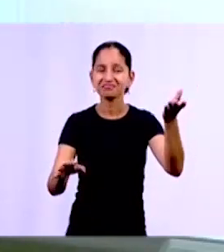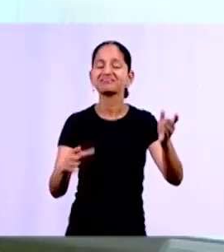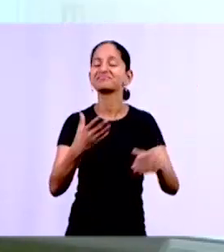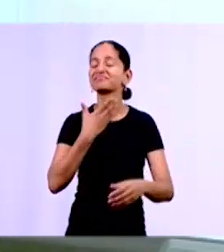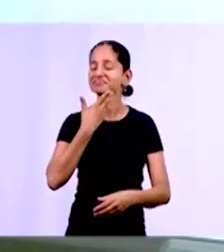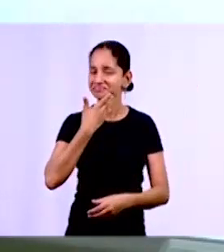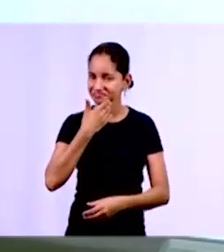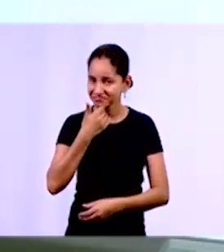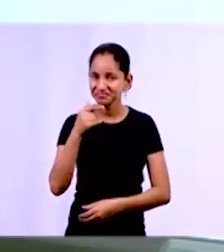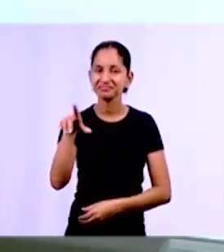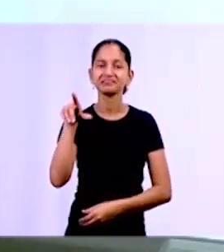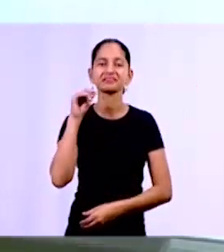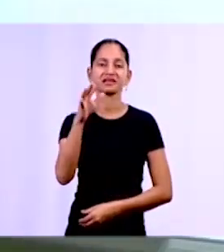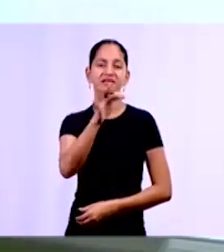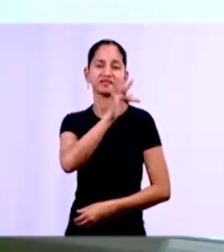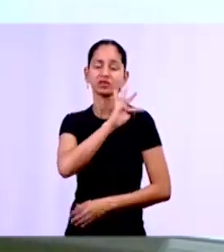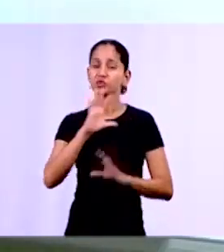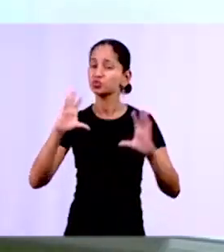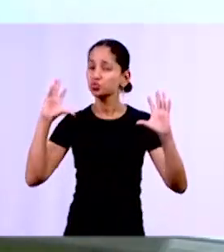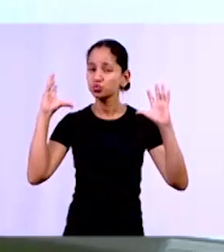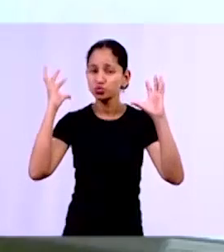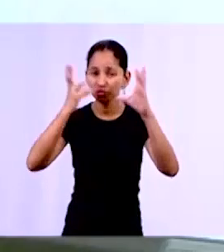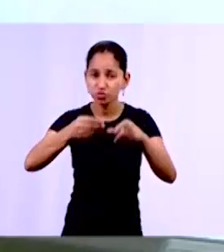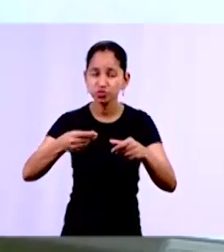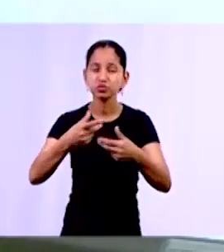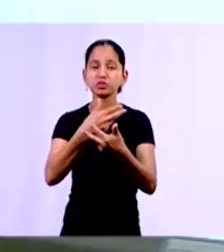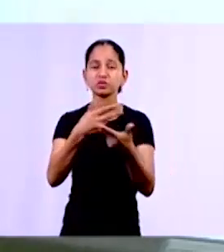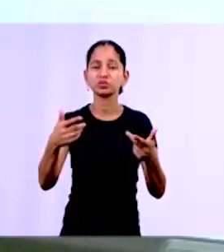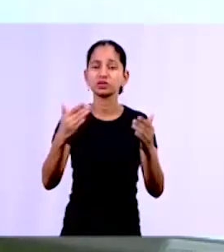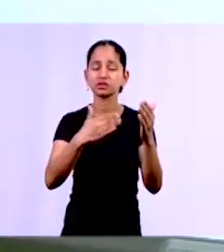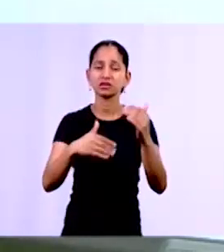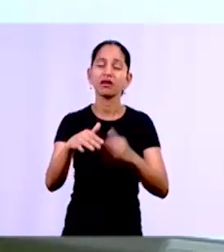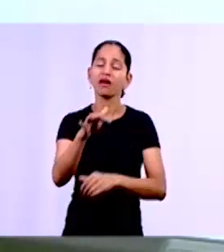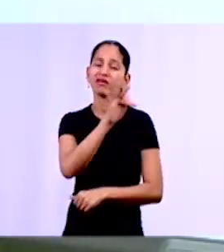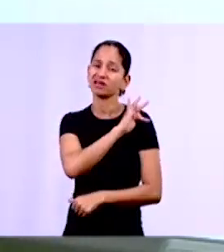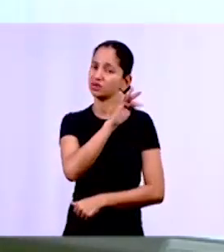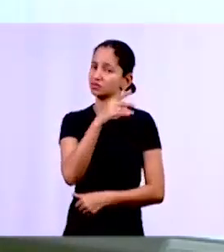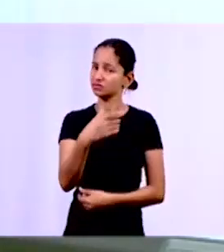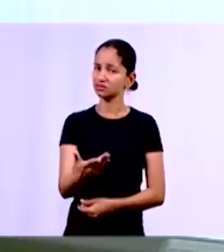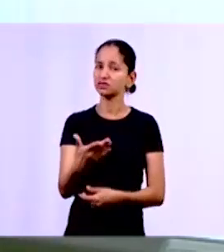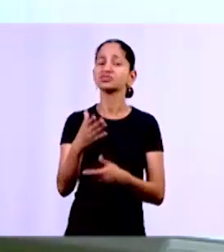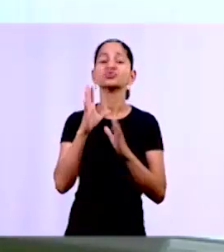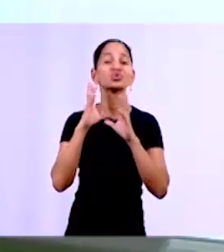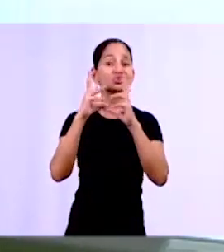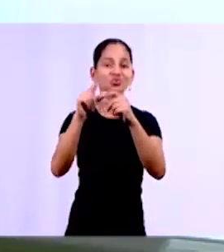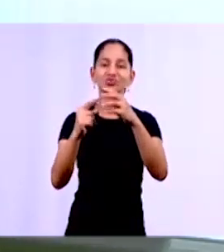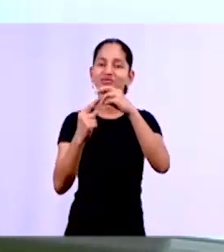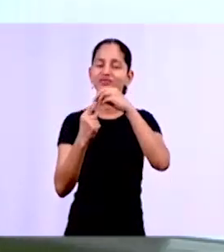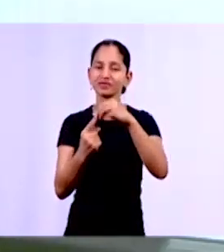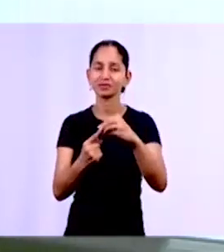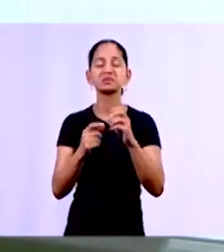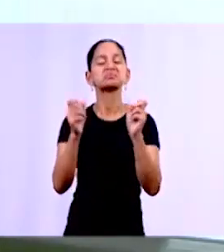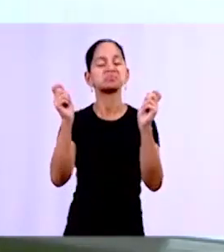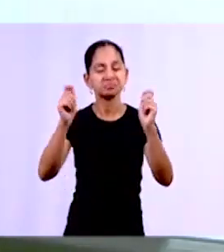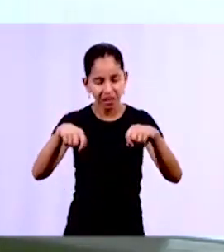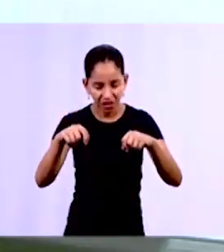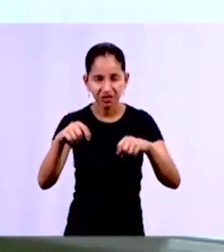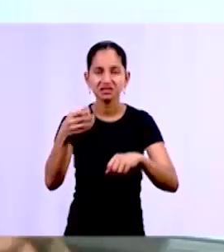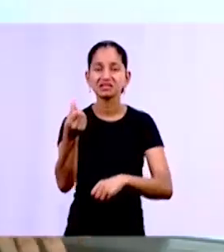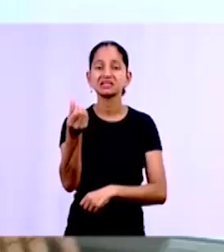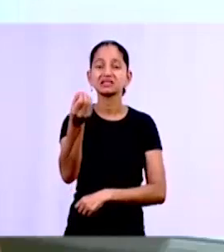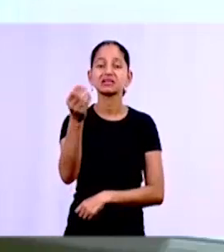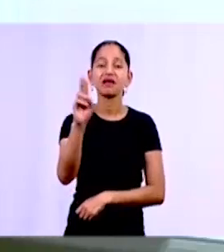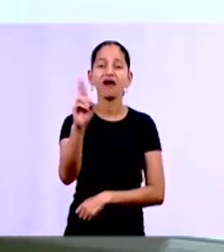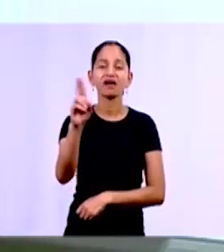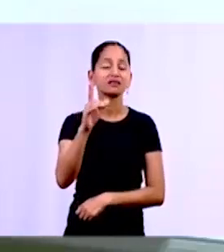acadêmico, tudo de uma instituição que não é pequena, instituição de ensino superior, ela está sendo gerenciada a um custo de R$60 por mês.